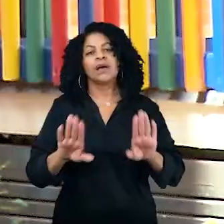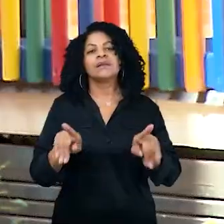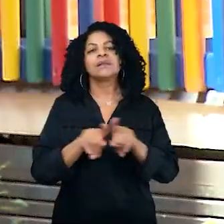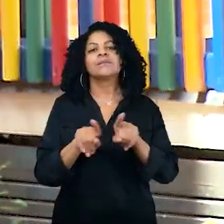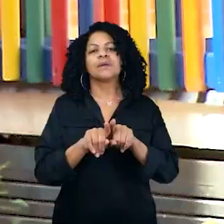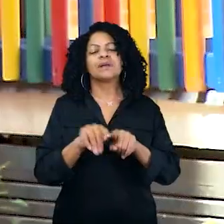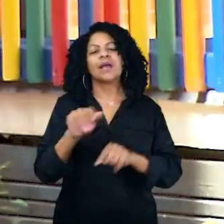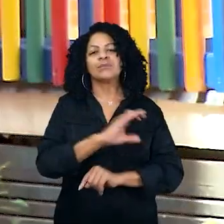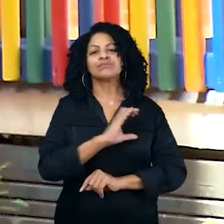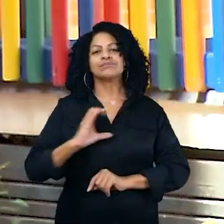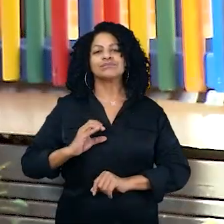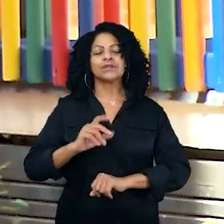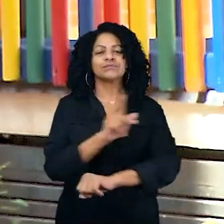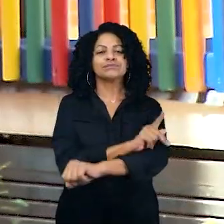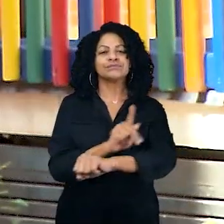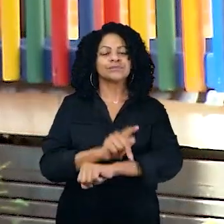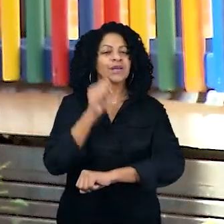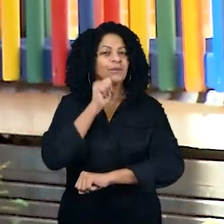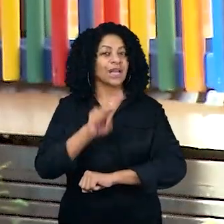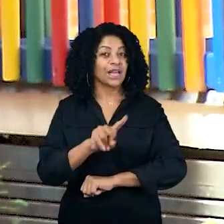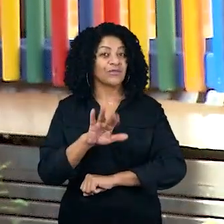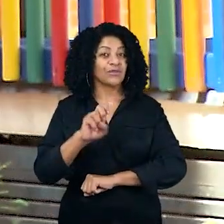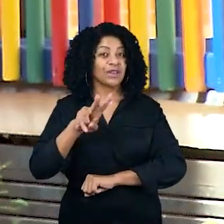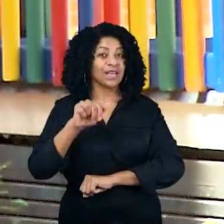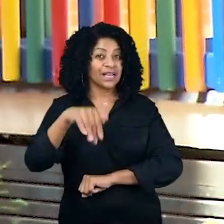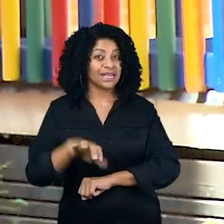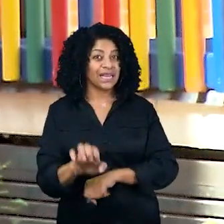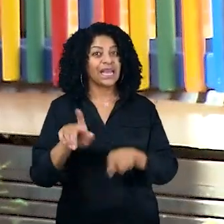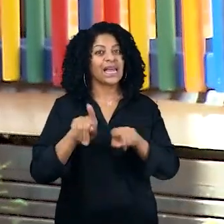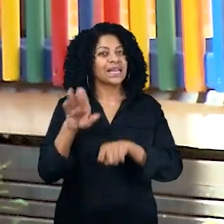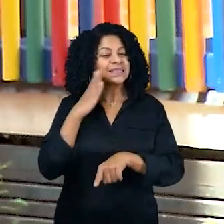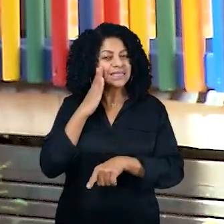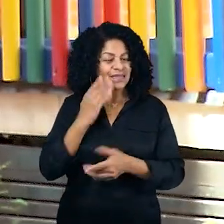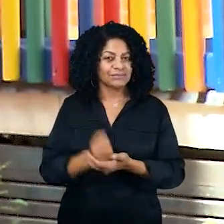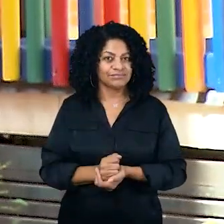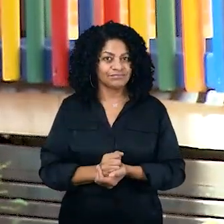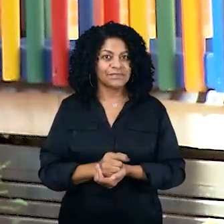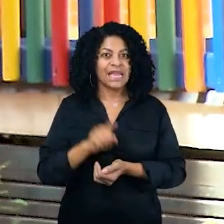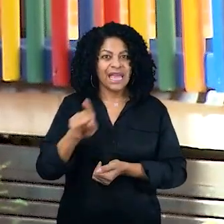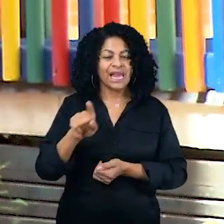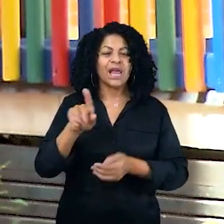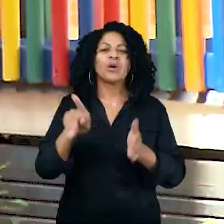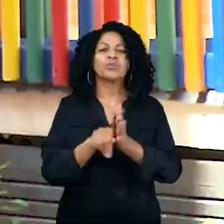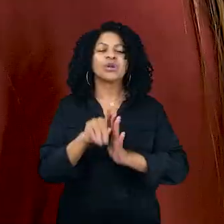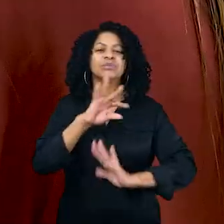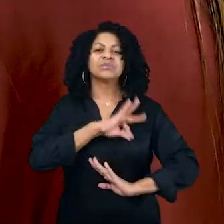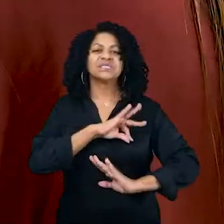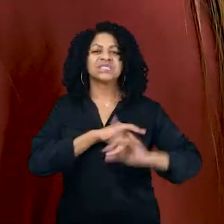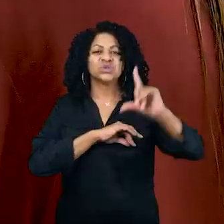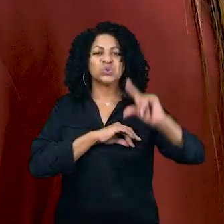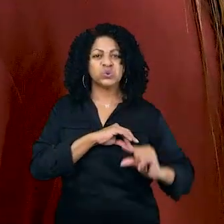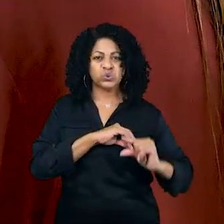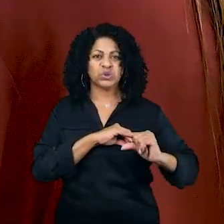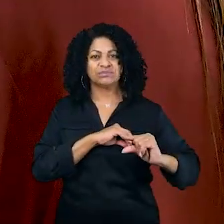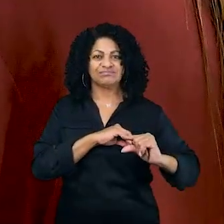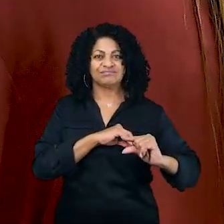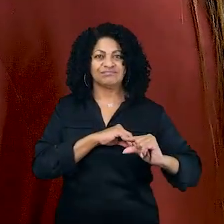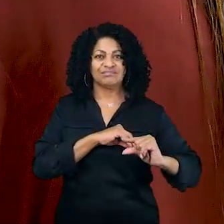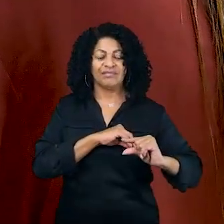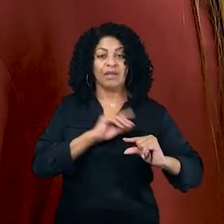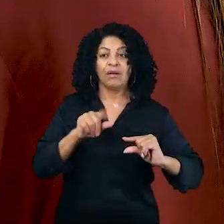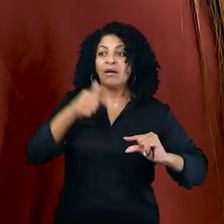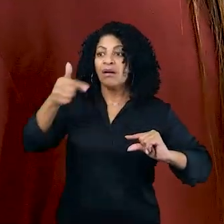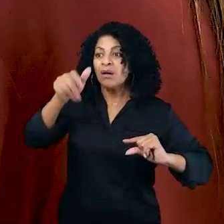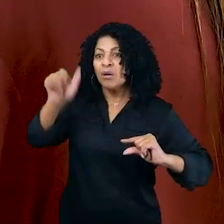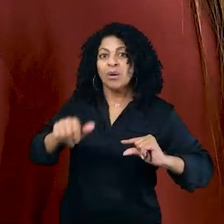trabalho. A coordenadora pedagógica Viviane Pérez sabe bem disso. Ela chegou a ganhar metade do salário recebido por